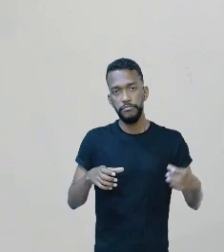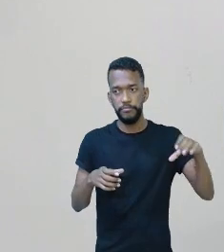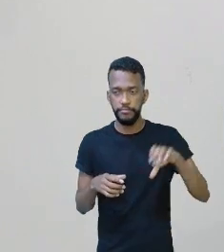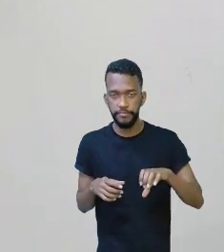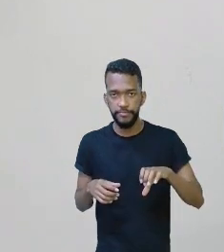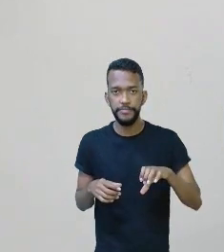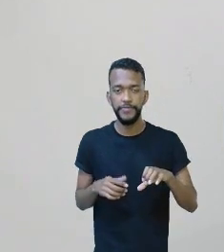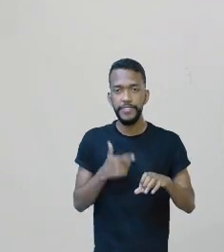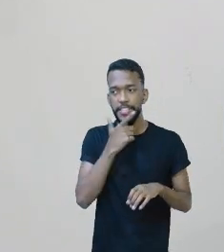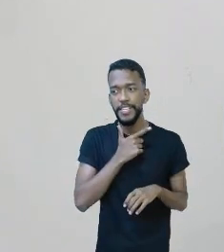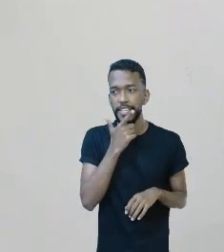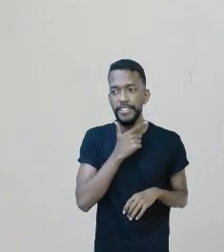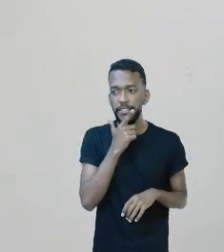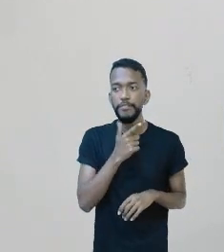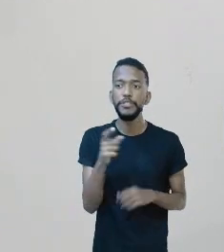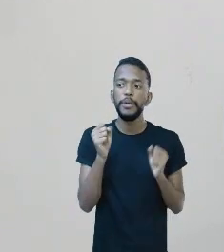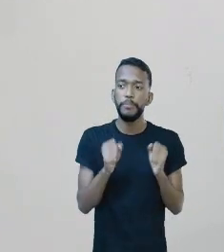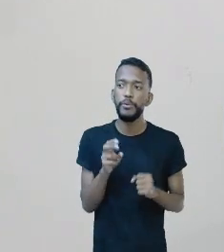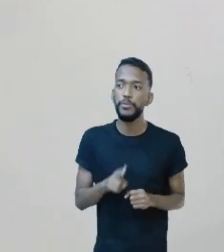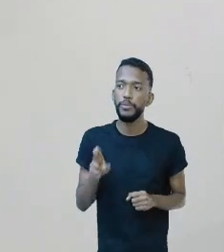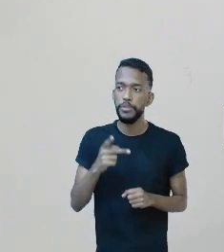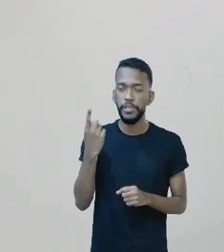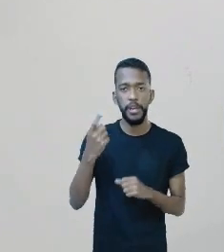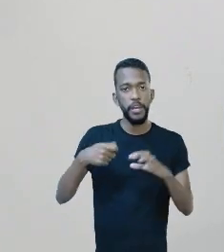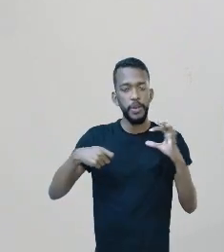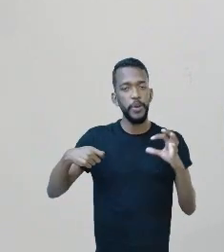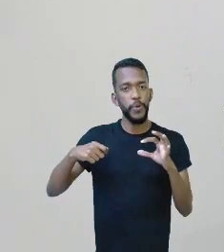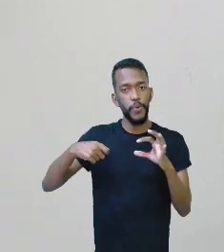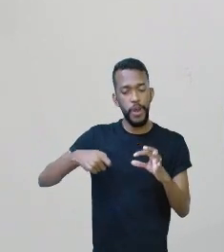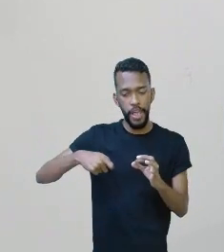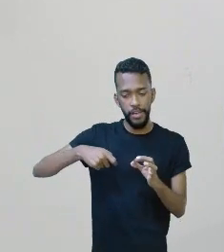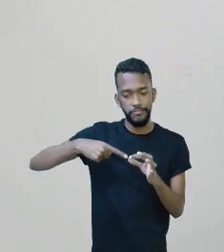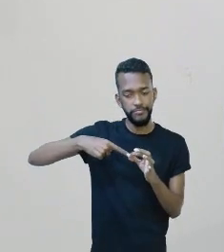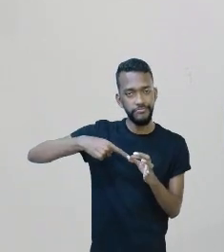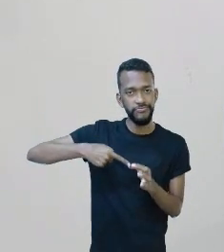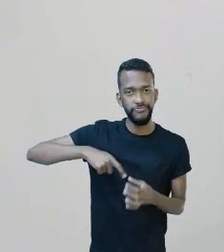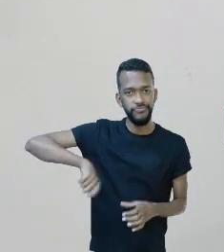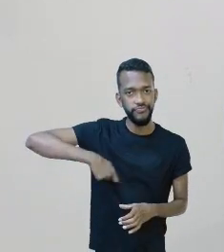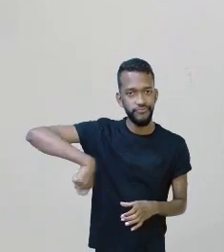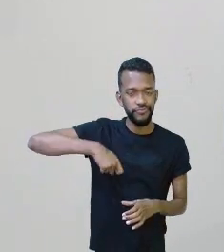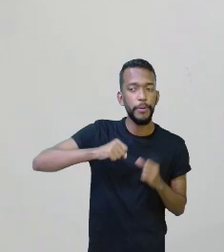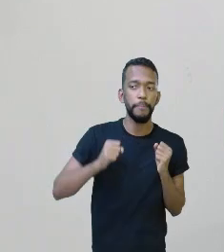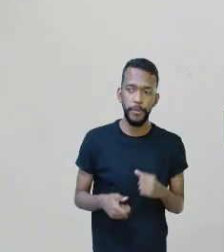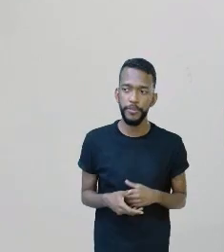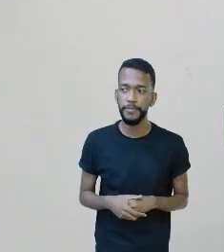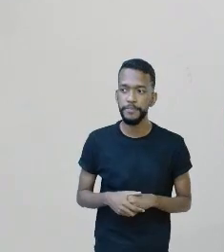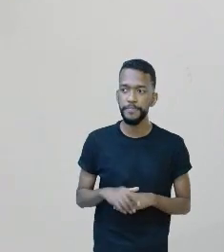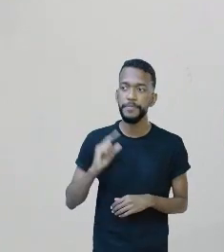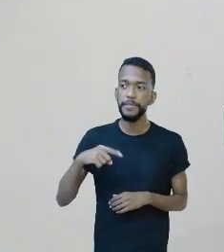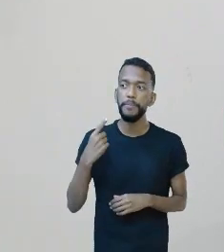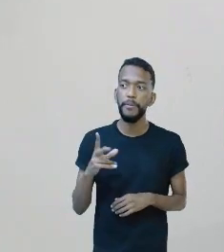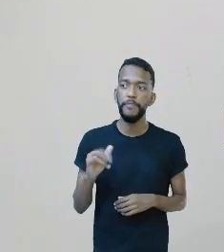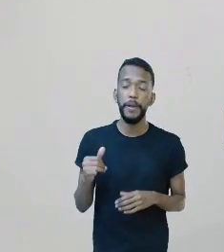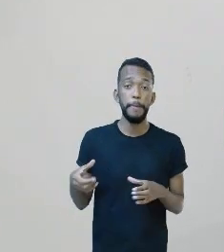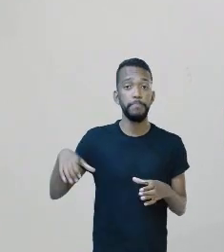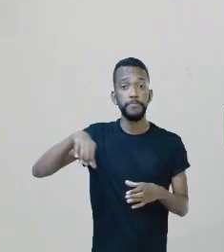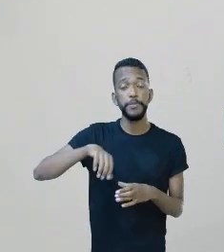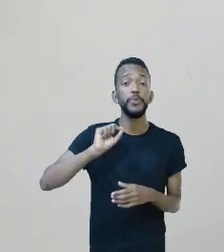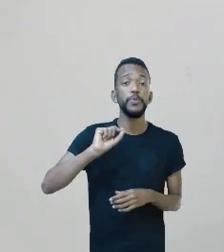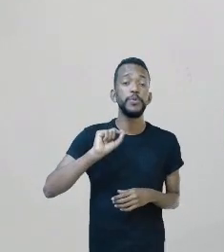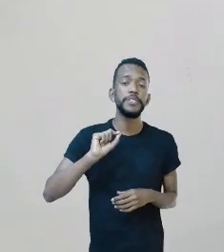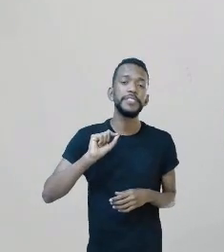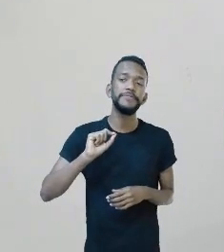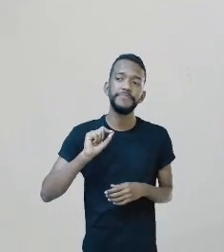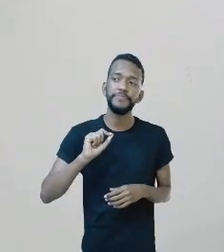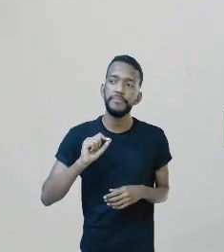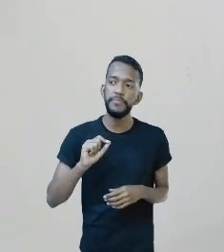ralado. Você pode utilizar uma colher para fazer isso, tá? Depois você vai jogar o trigo. Você já